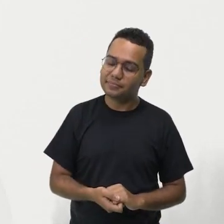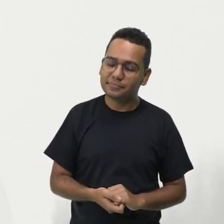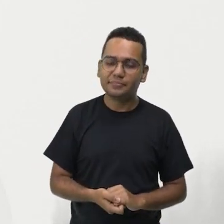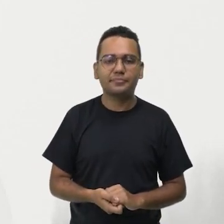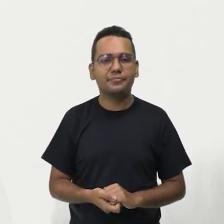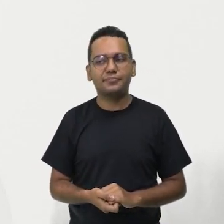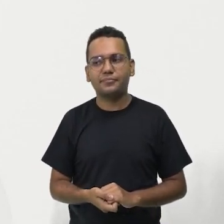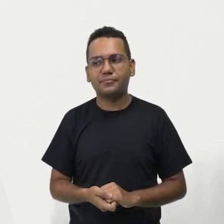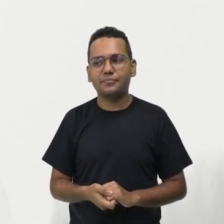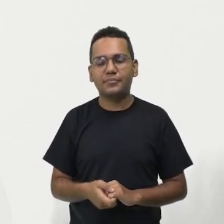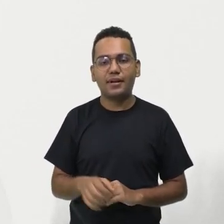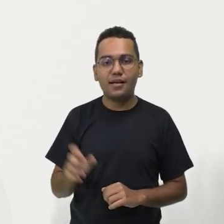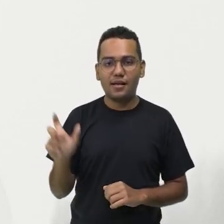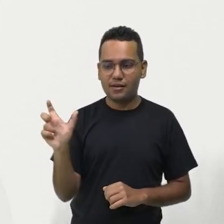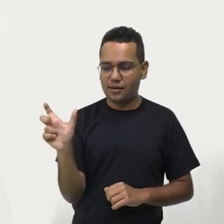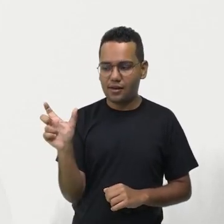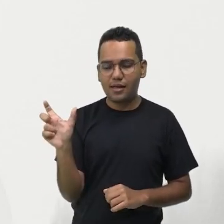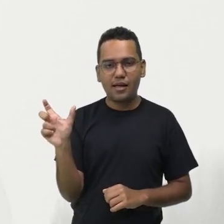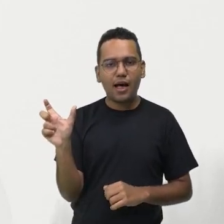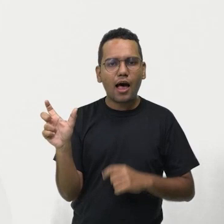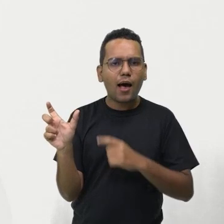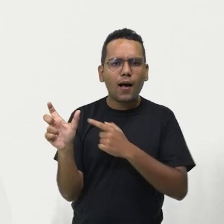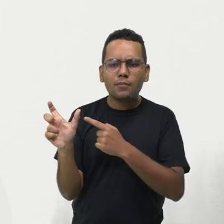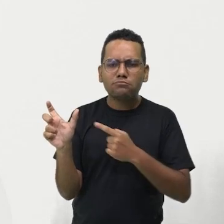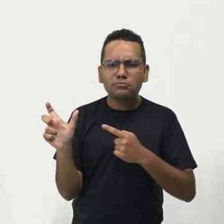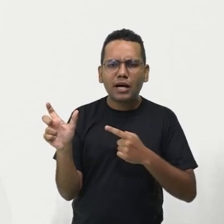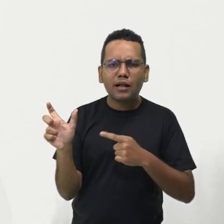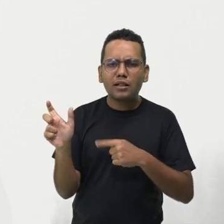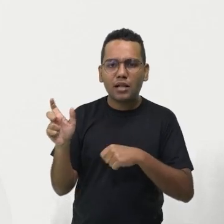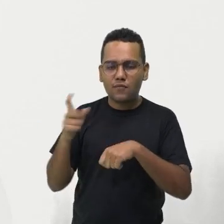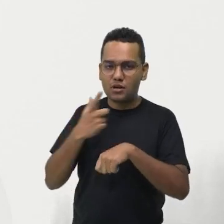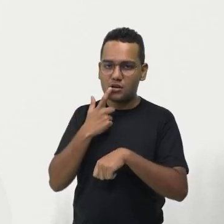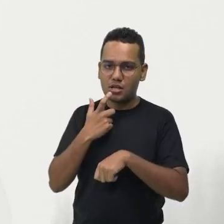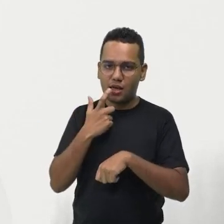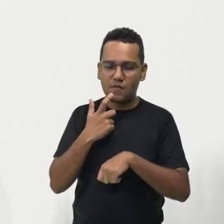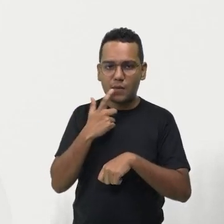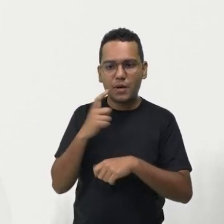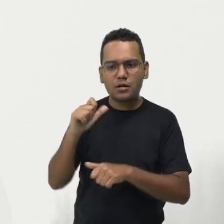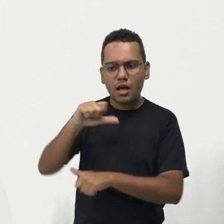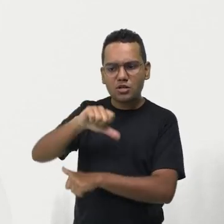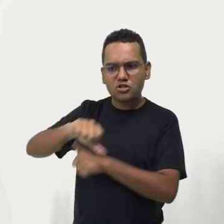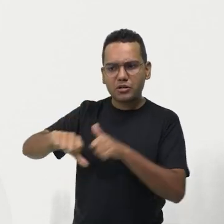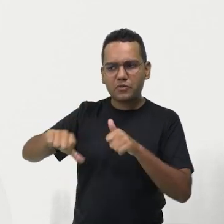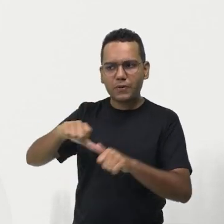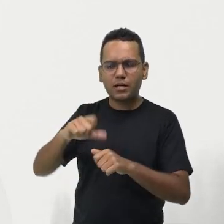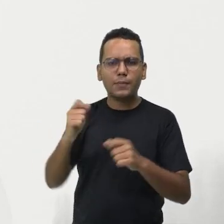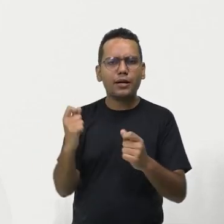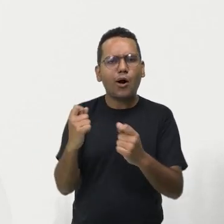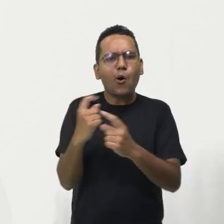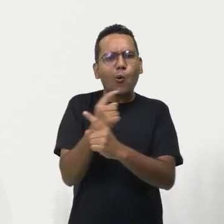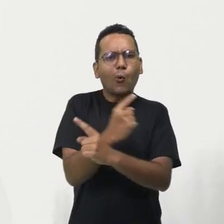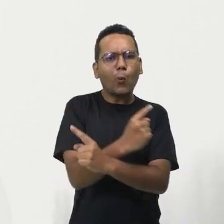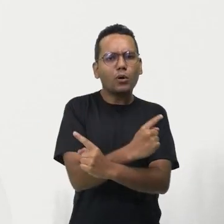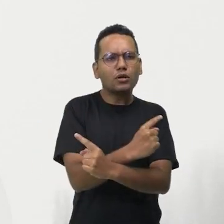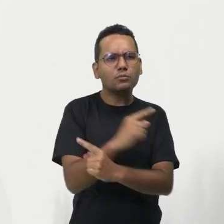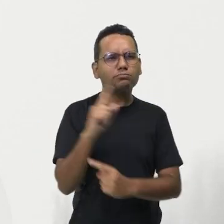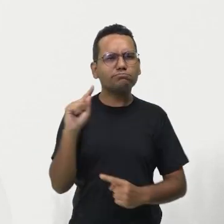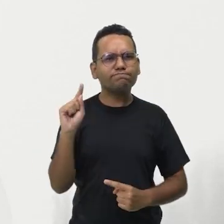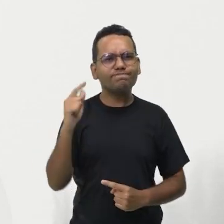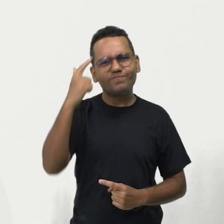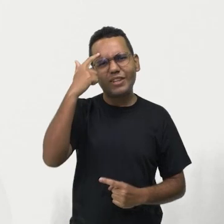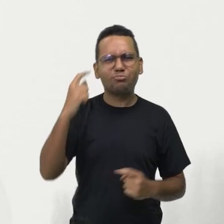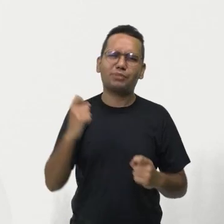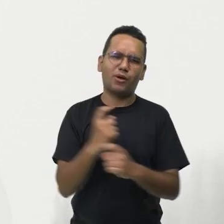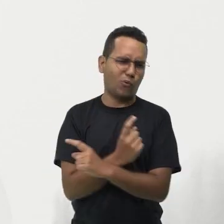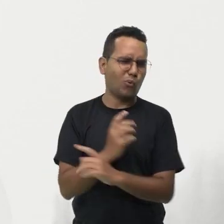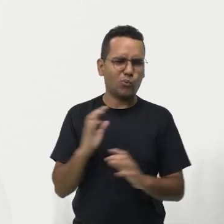essa palavra, essa expressão. Ao contrário, que dá para a gente essa ideia de diferença, de algo que não é compatível, certo?